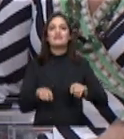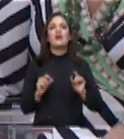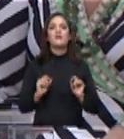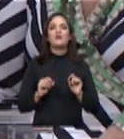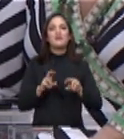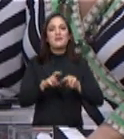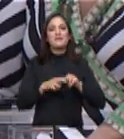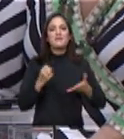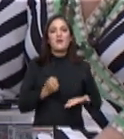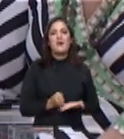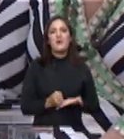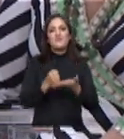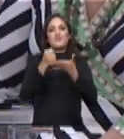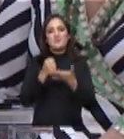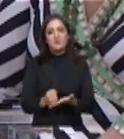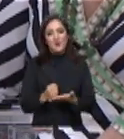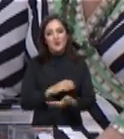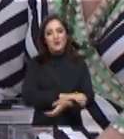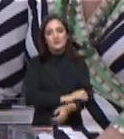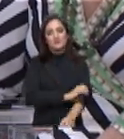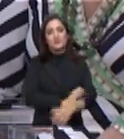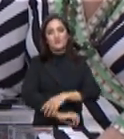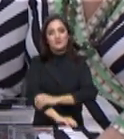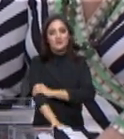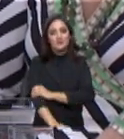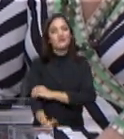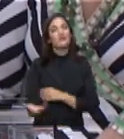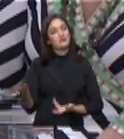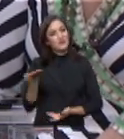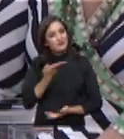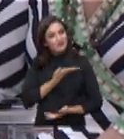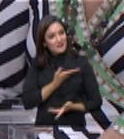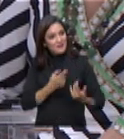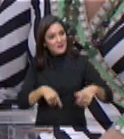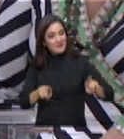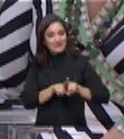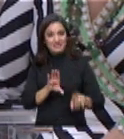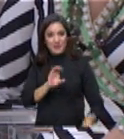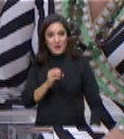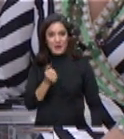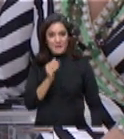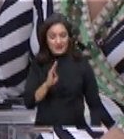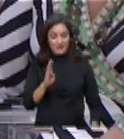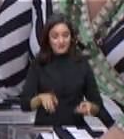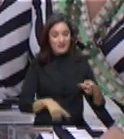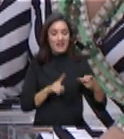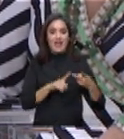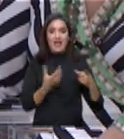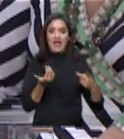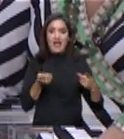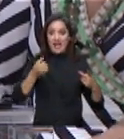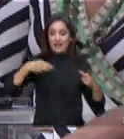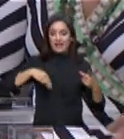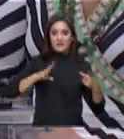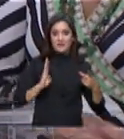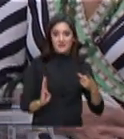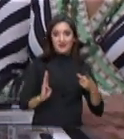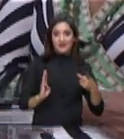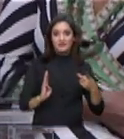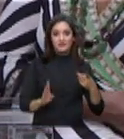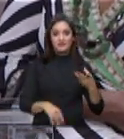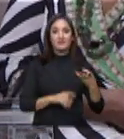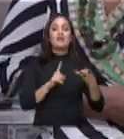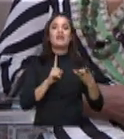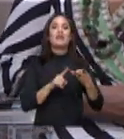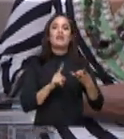o apoio inestimável de nossos parceiros, a Ordem dos Advogados do Brasil, a Associação dos Magistrados Brasileiros